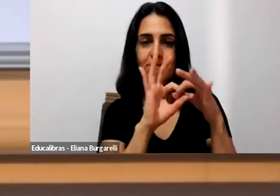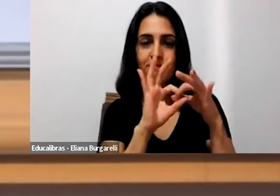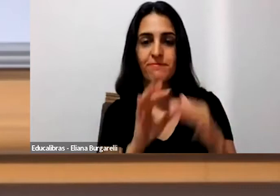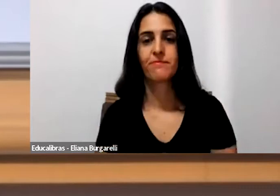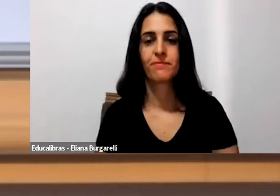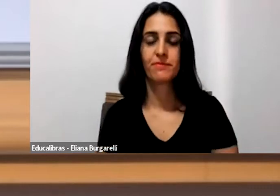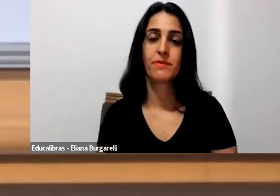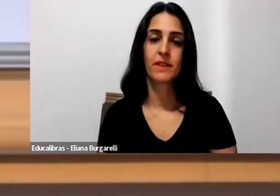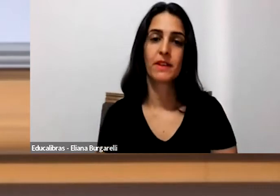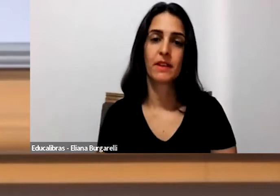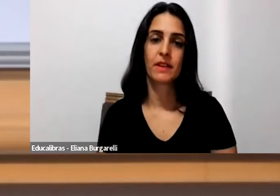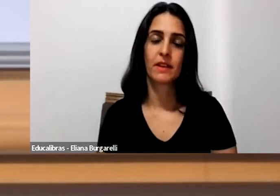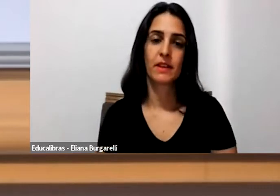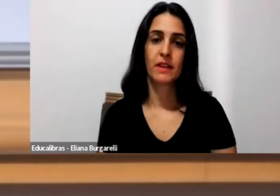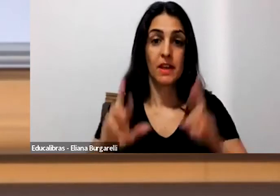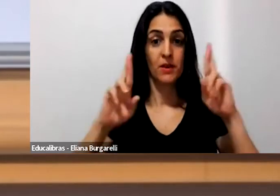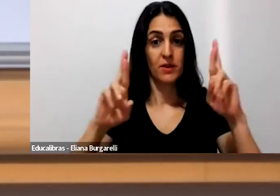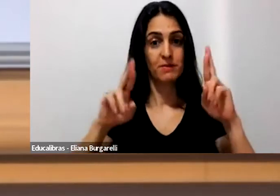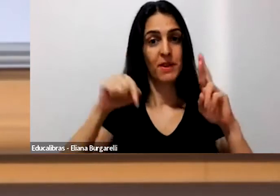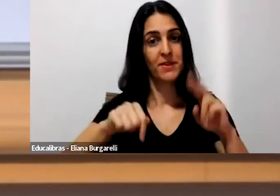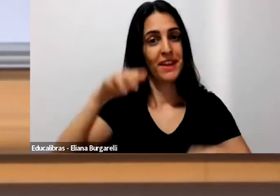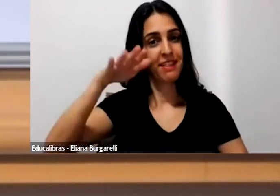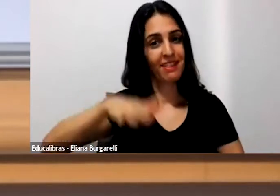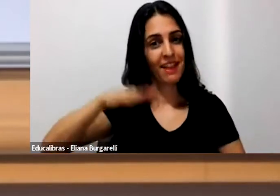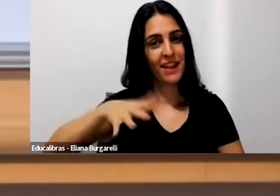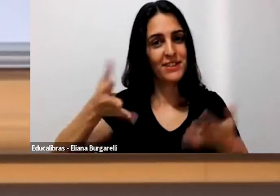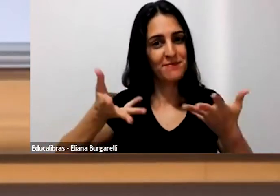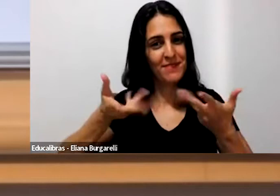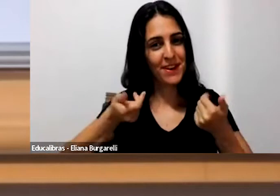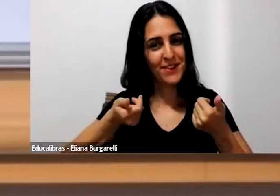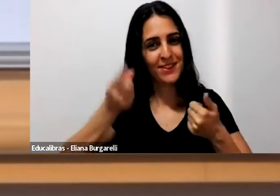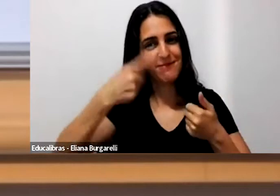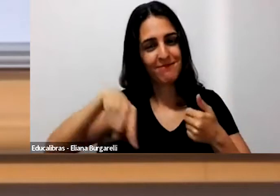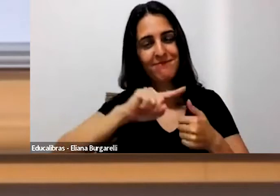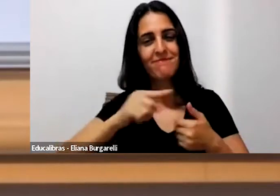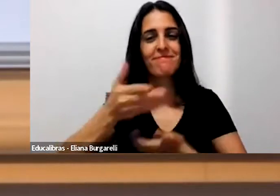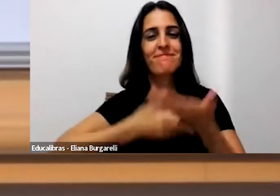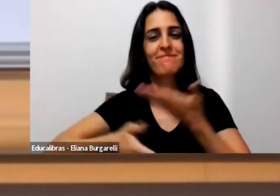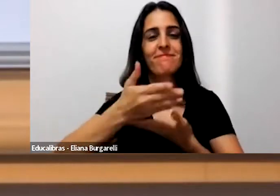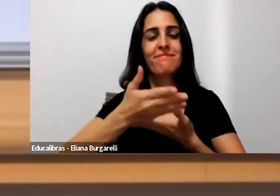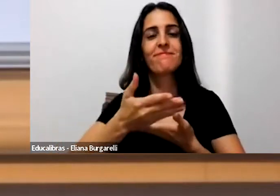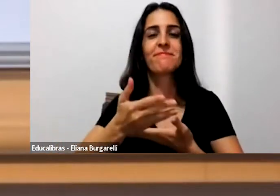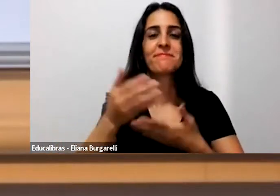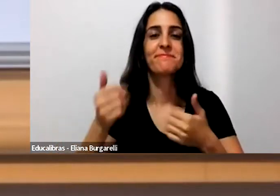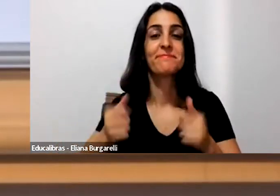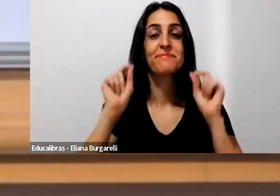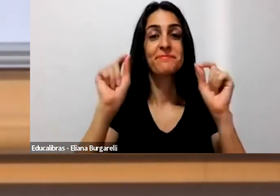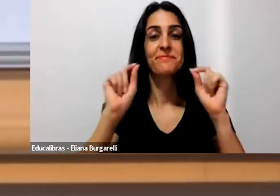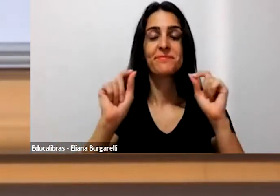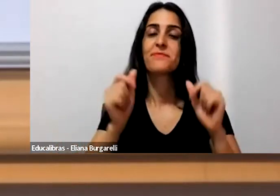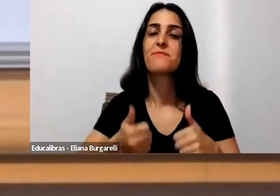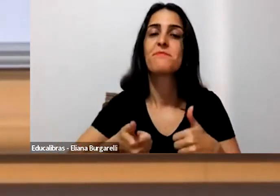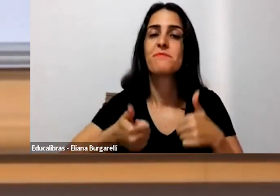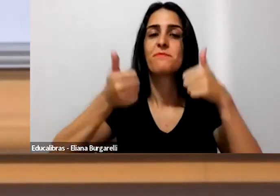a wonderful evening and wish you all the very best for the rest of your